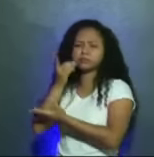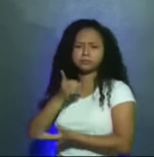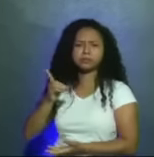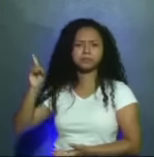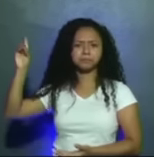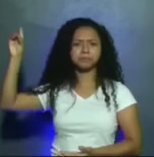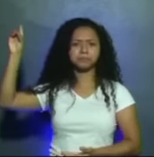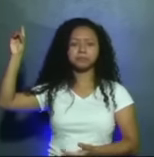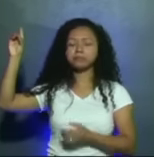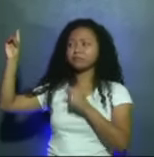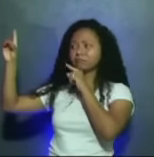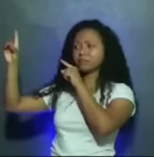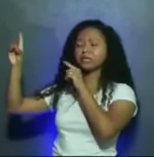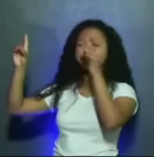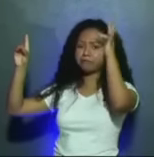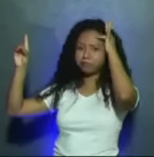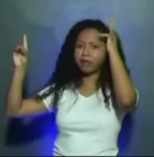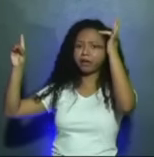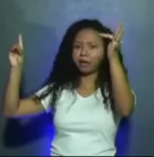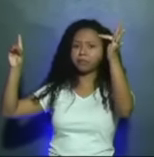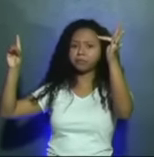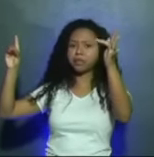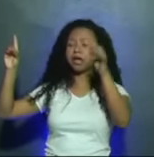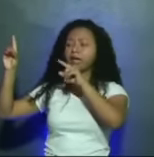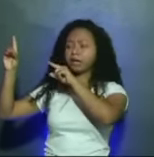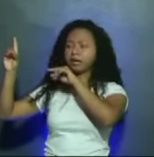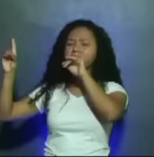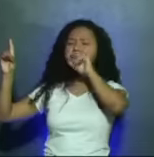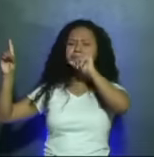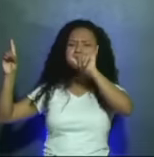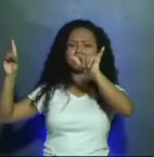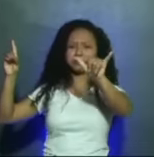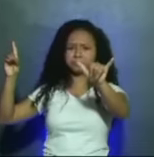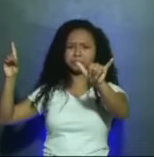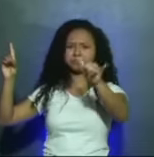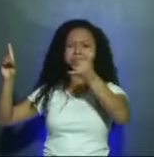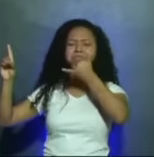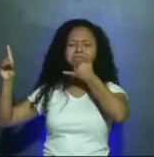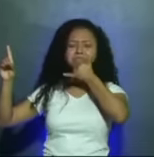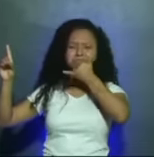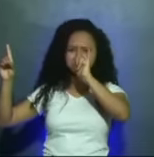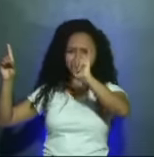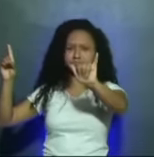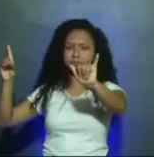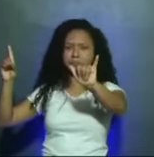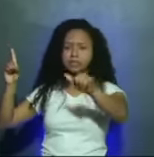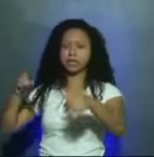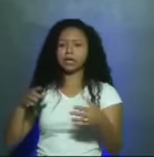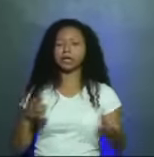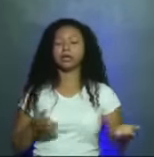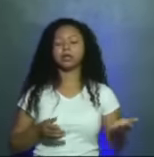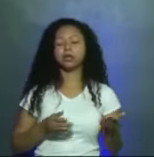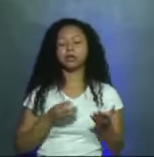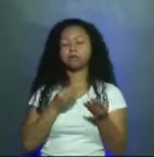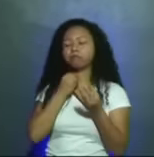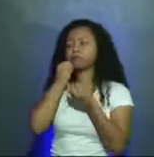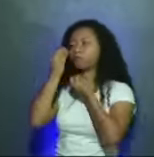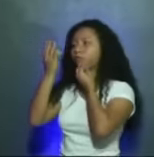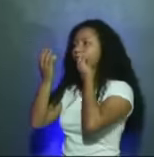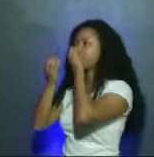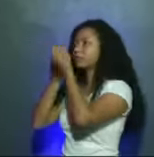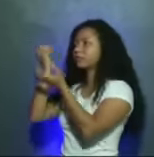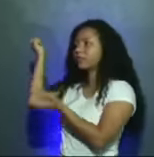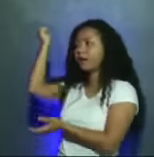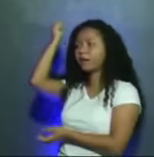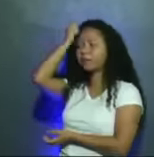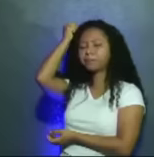Ele é fiel, Ele te perdoa na hora que você confessar a Ele, que você arrepende